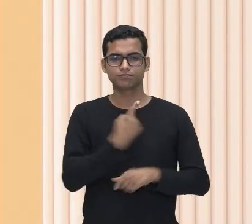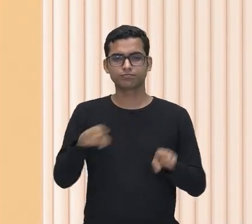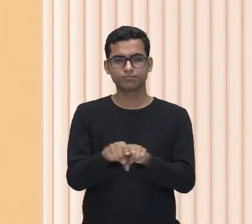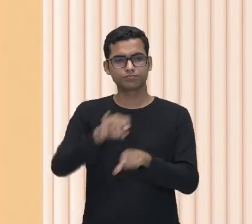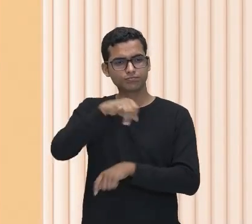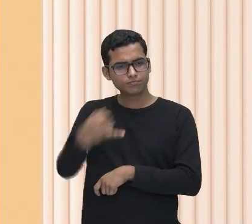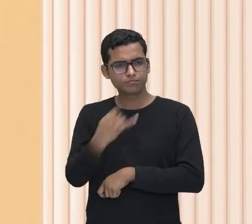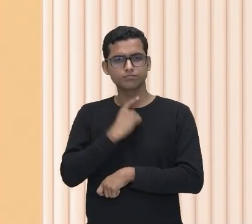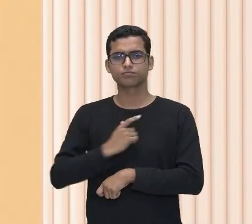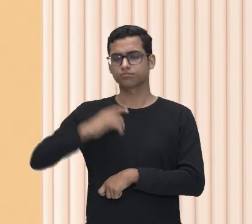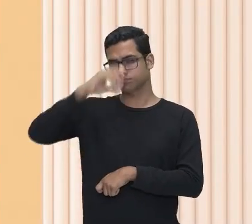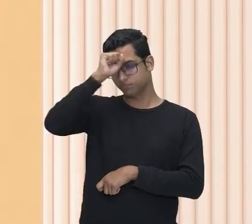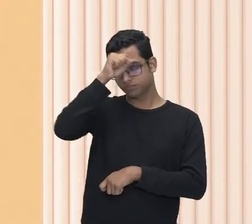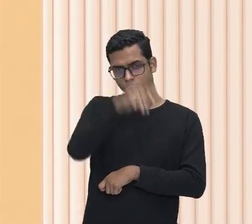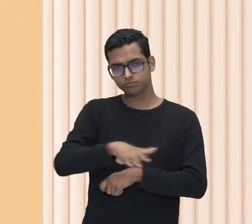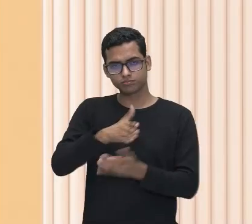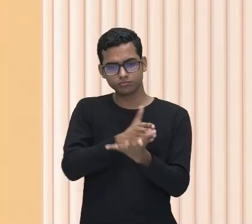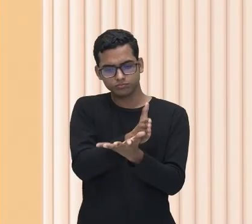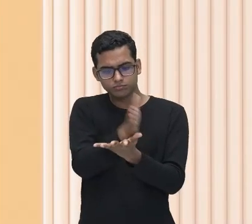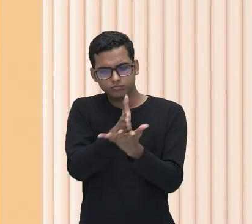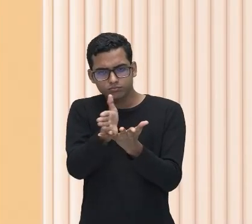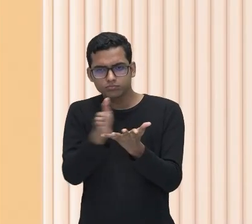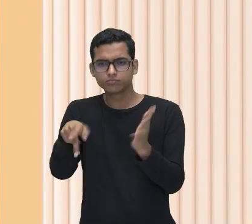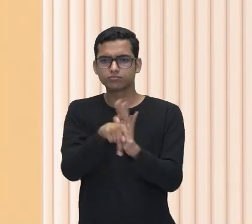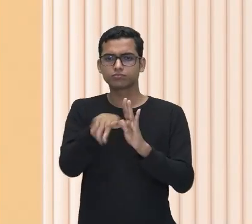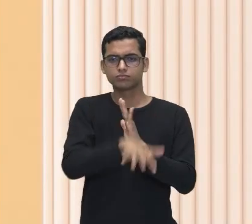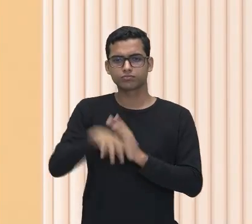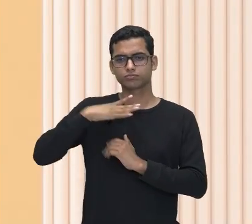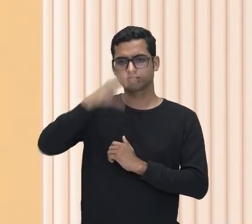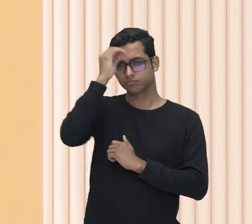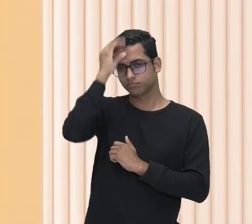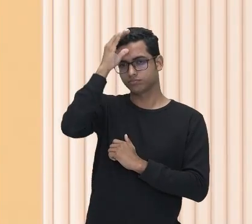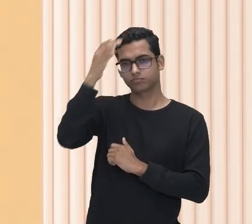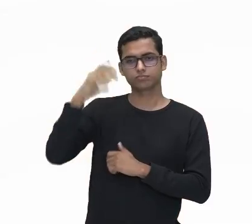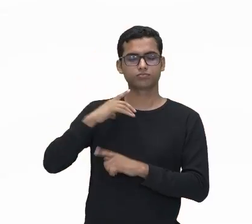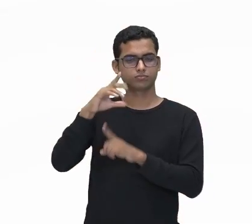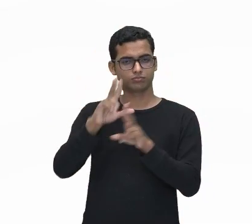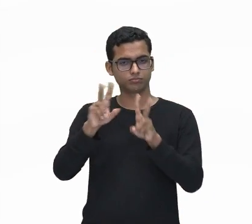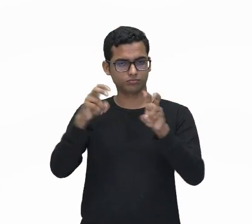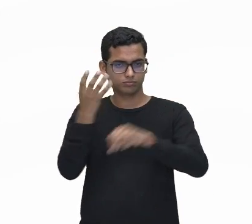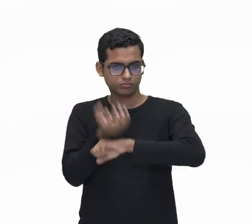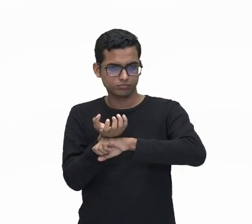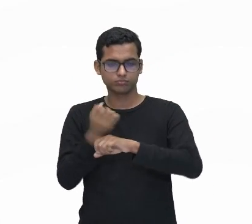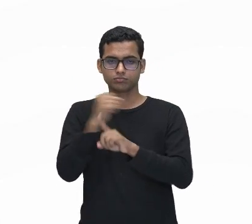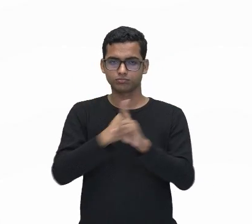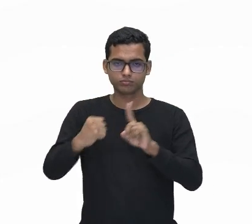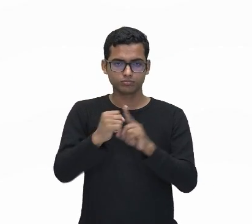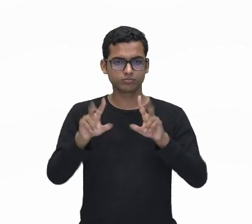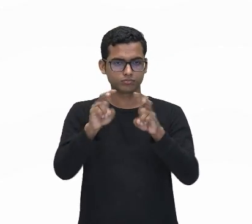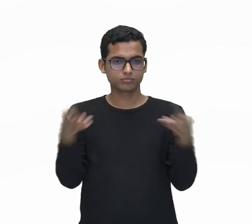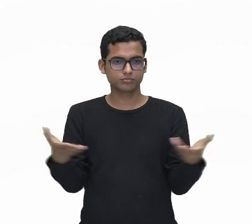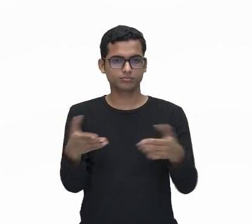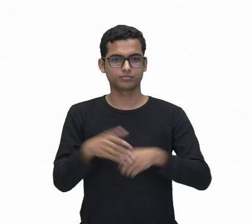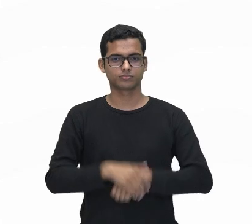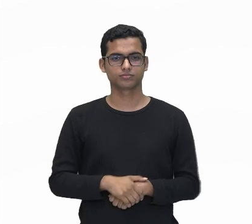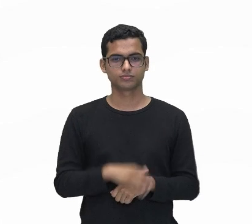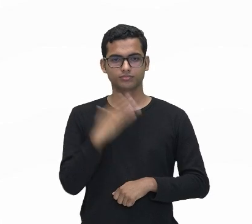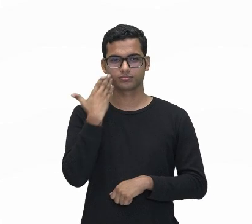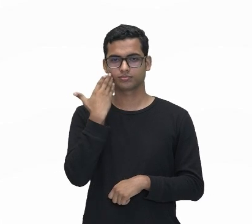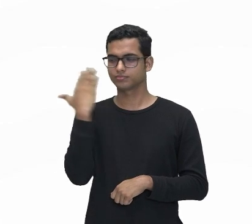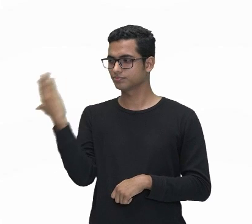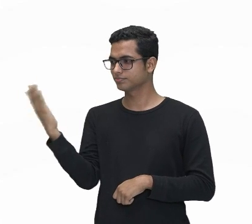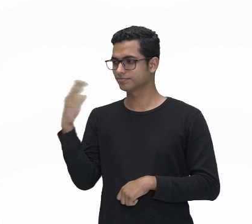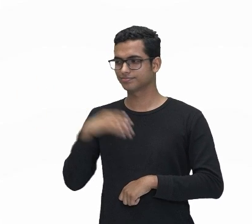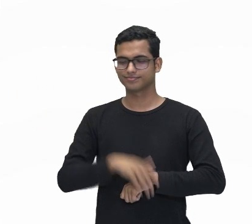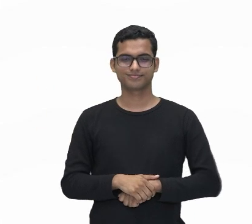pelos caminhos do conhecimento da Sociologia. E agora vamos ver o objeto de conhecimento da nossa aula. O